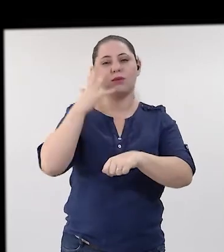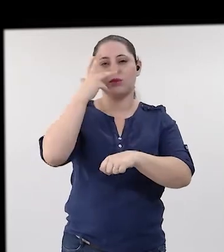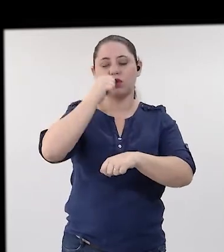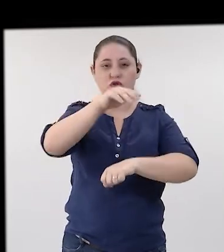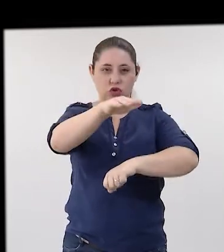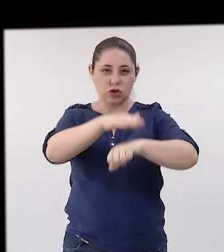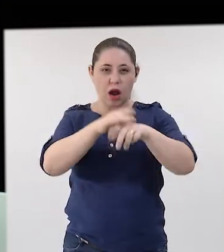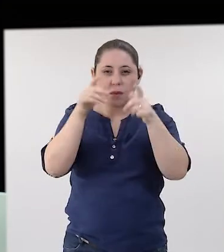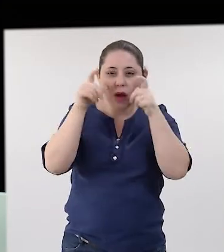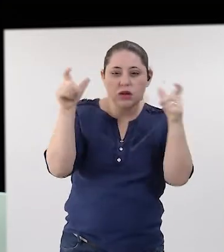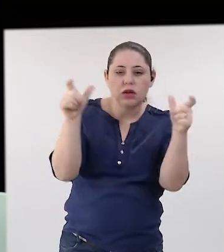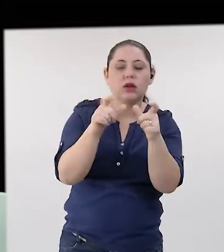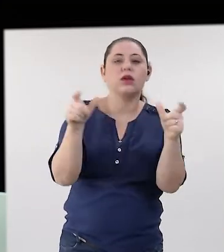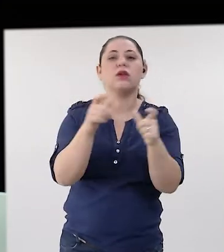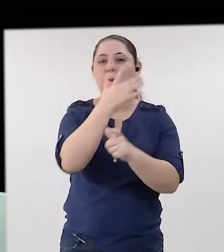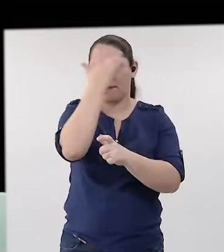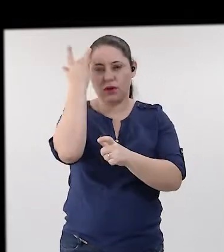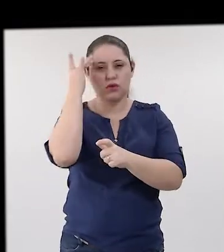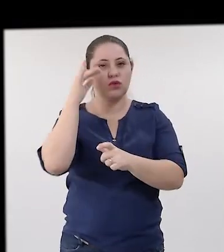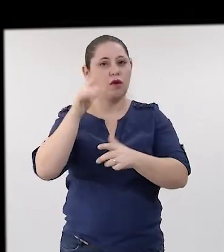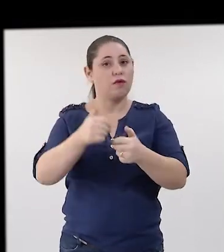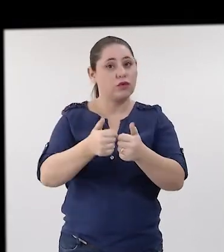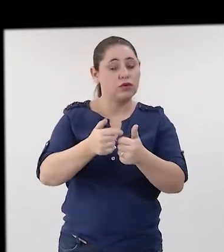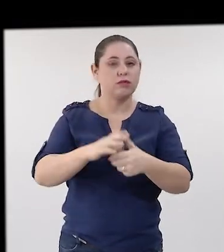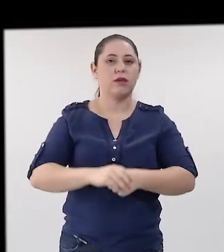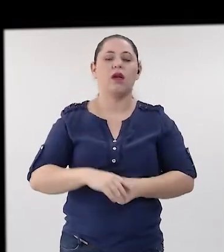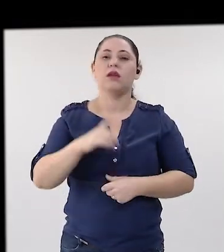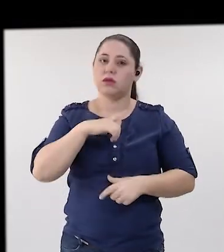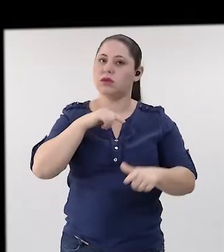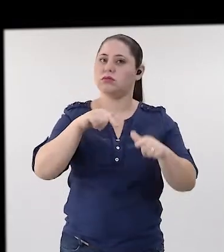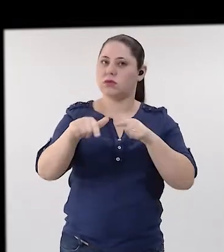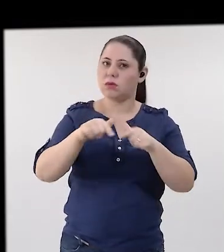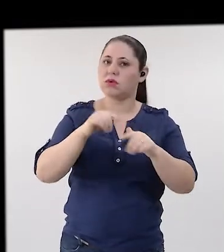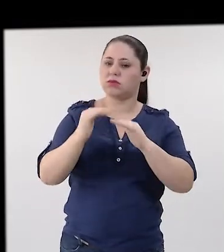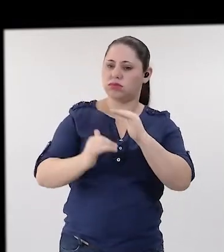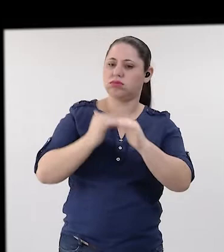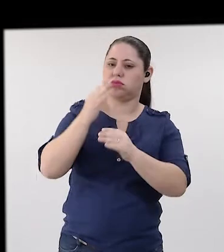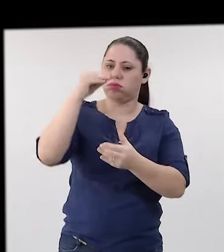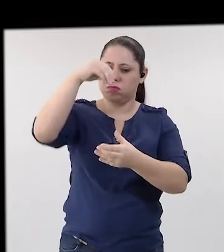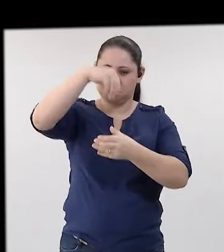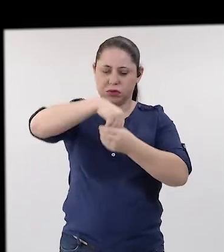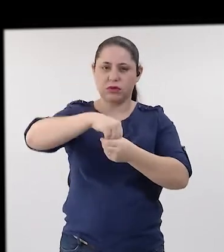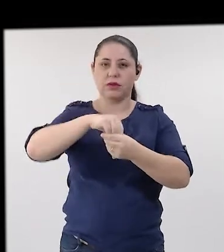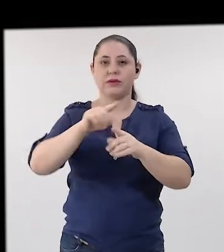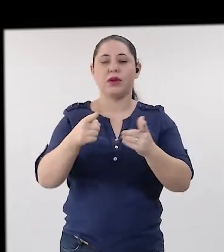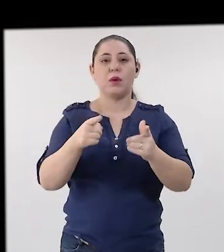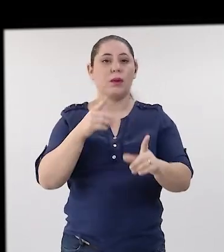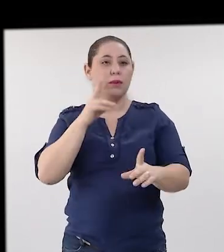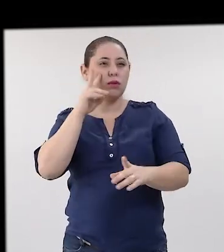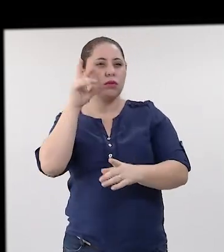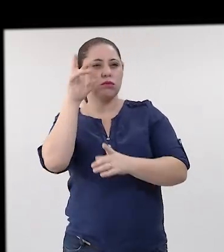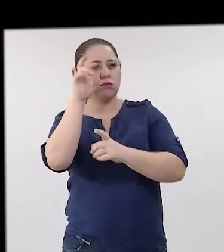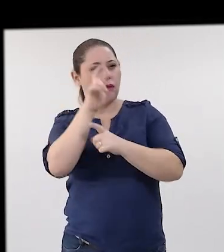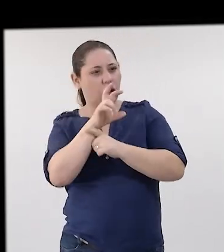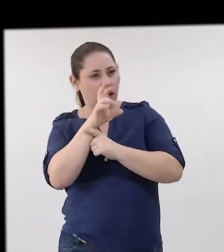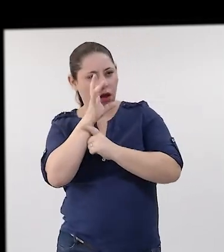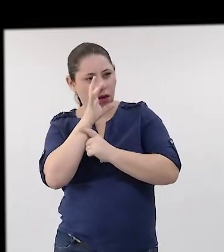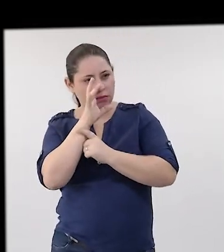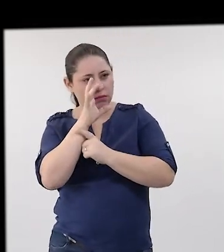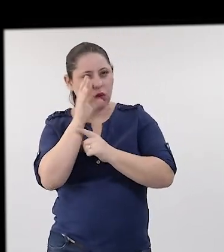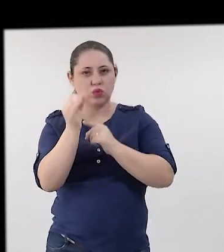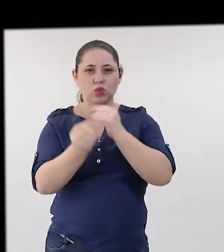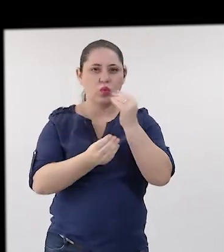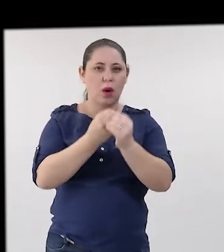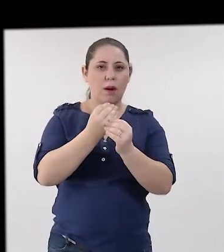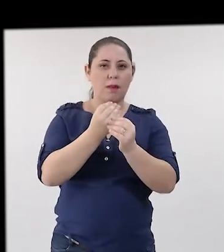mais bonito e que chama mais a atenção dos usuários. Então, tem muito trabalho envolvido nisso, e quando a gente para